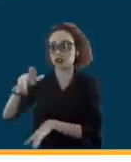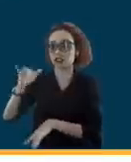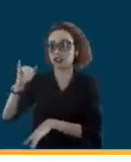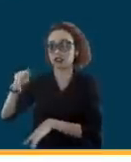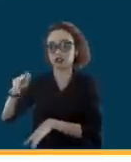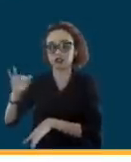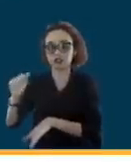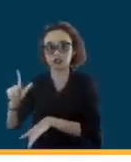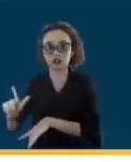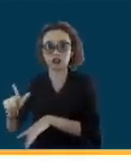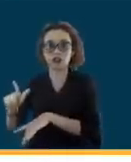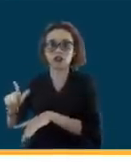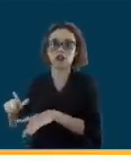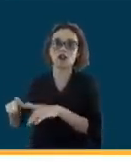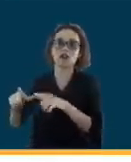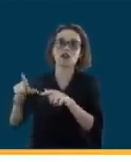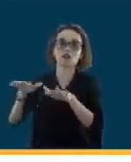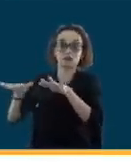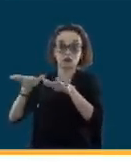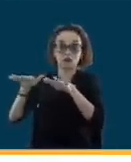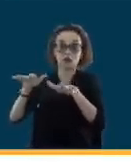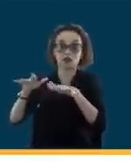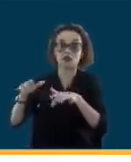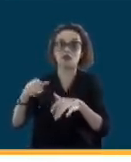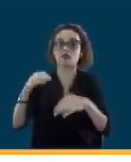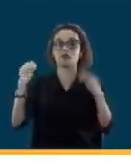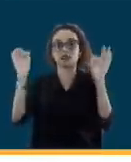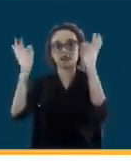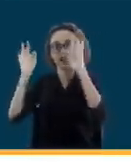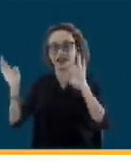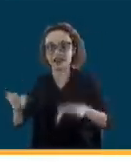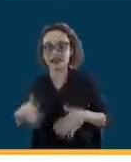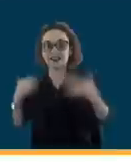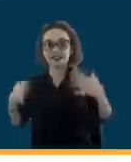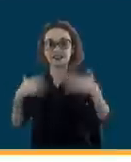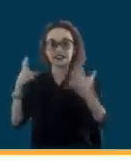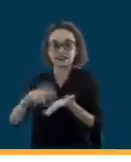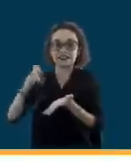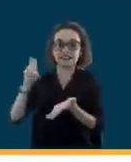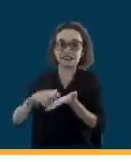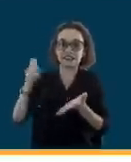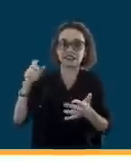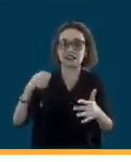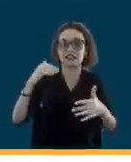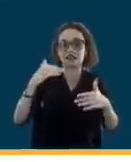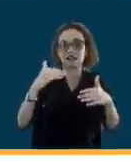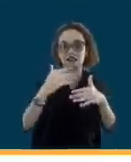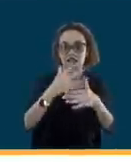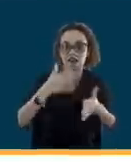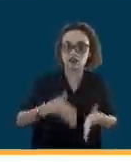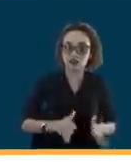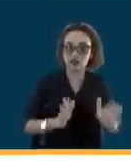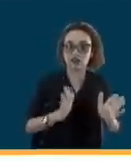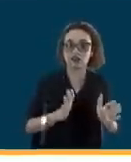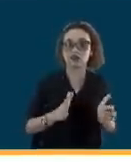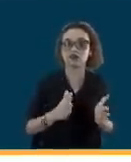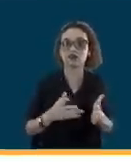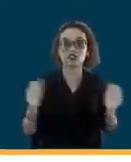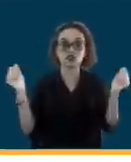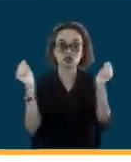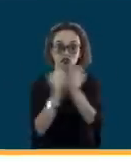banda, trazendo alegria à sua terra natal. Junto com seus irmãos e o pai no